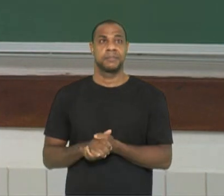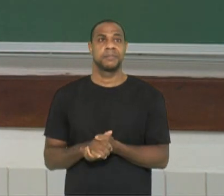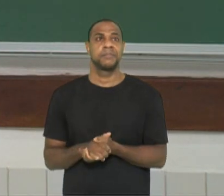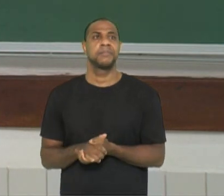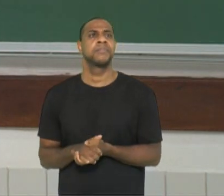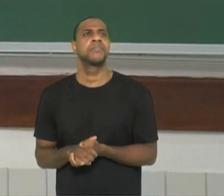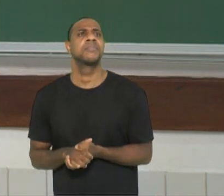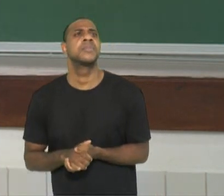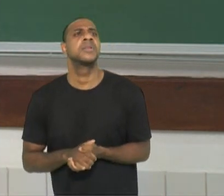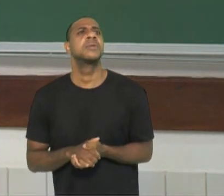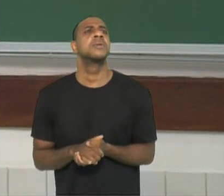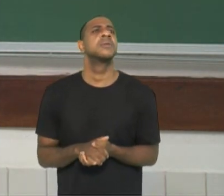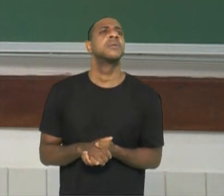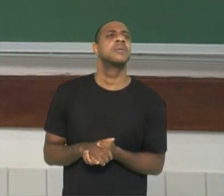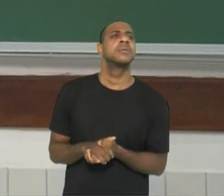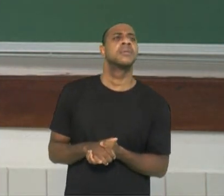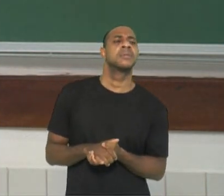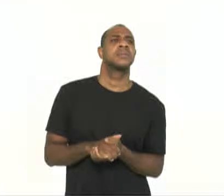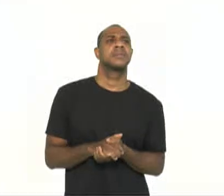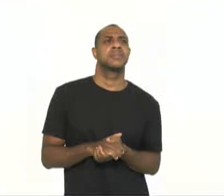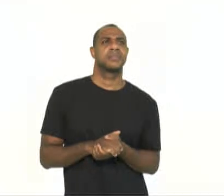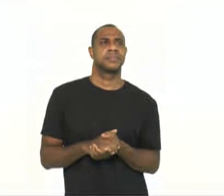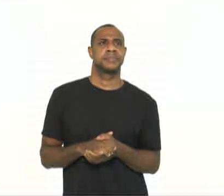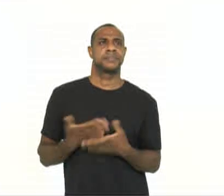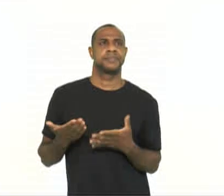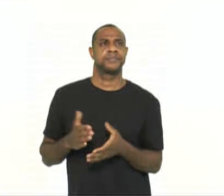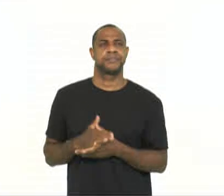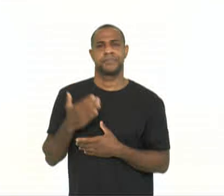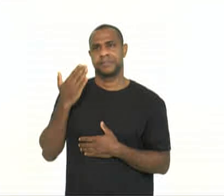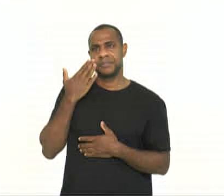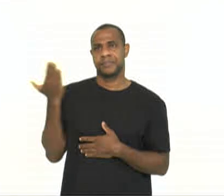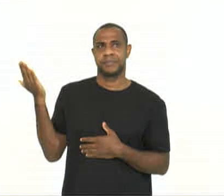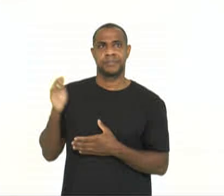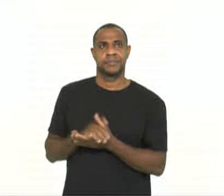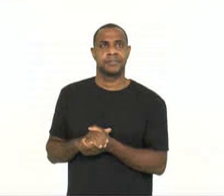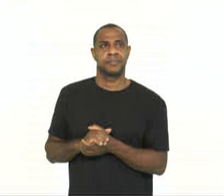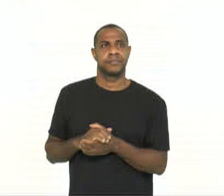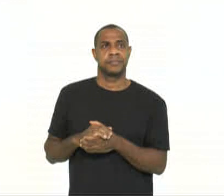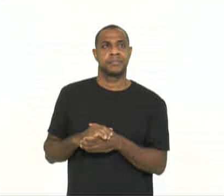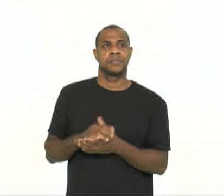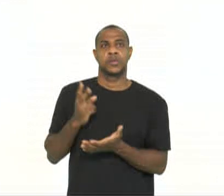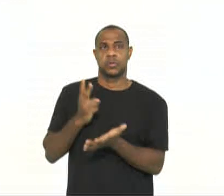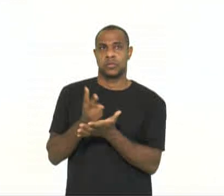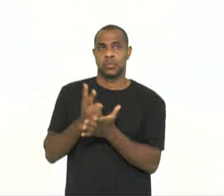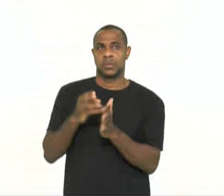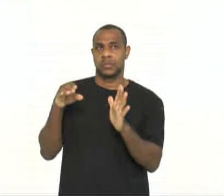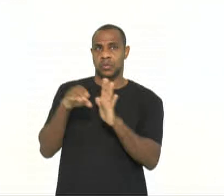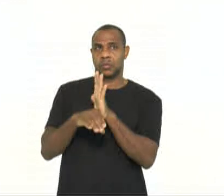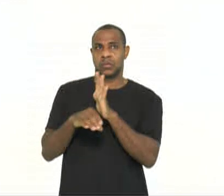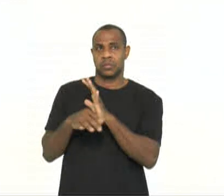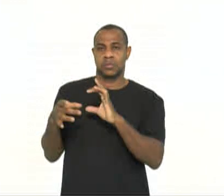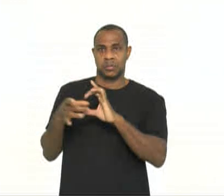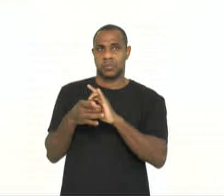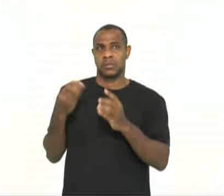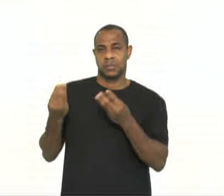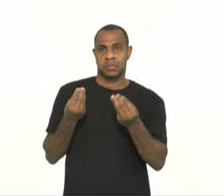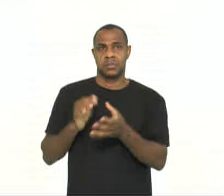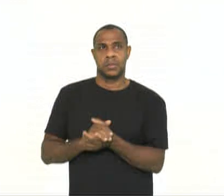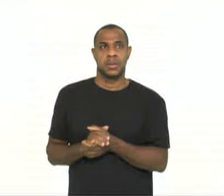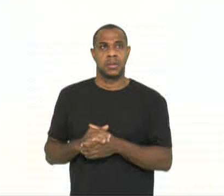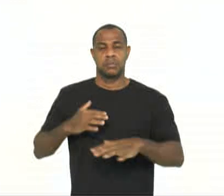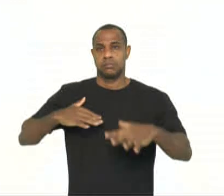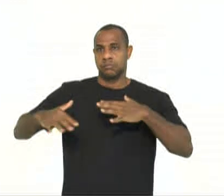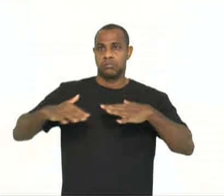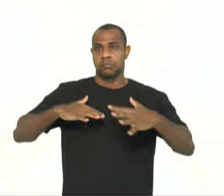Qual que é a semente do tropicalismo? Filme Terra em Trânsito, direção de Glauber Rocha, é parte do movimento